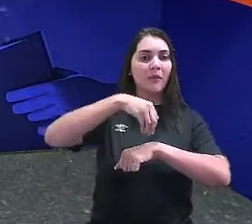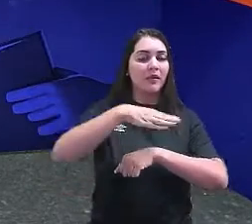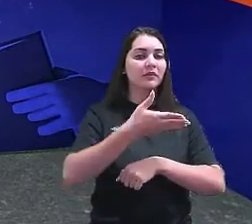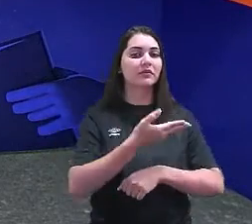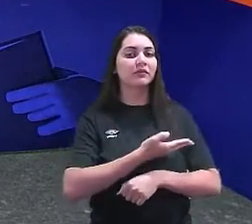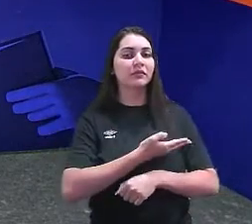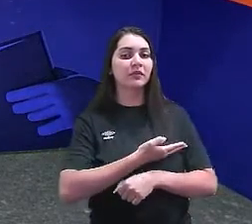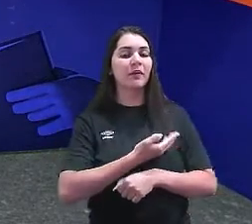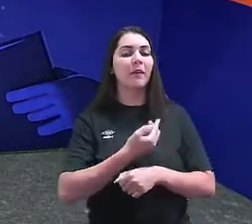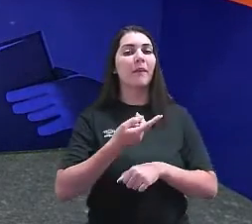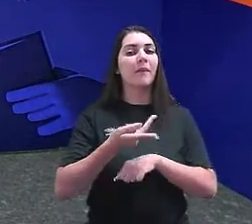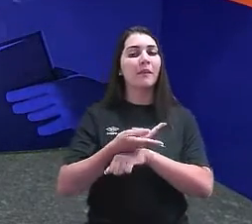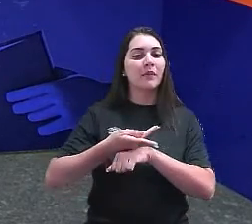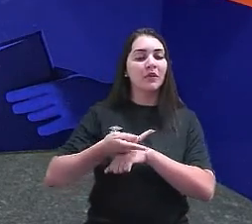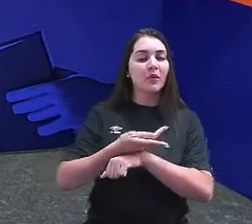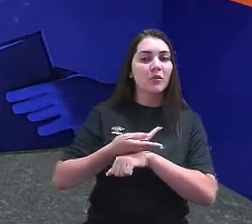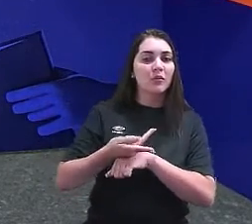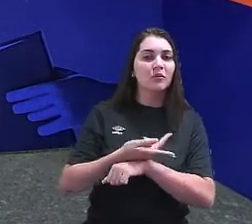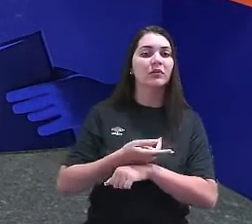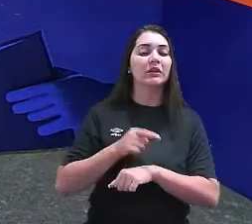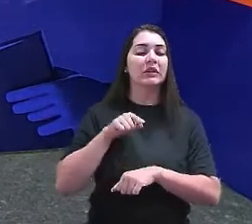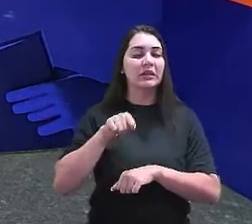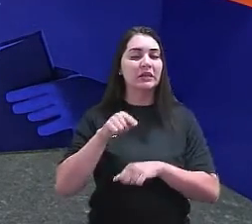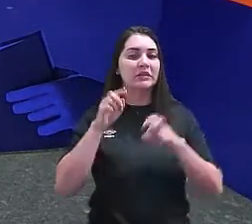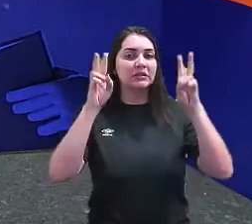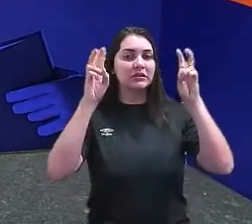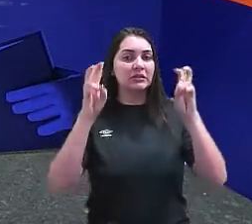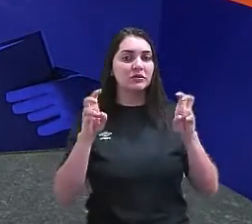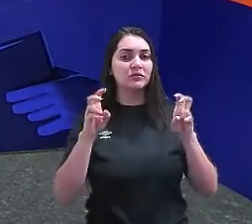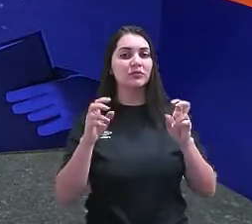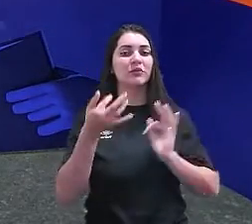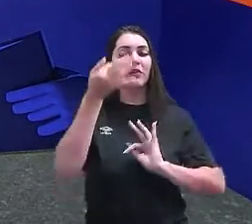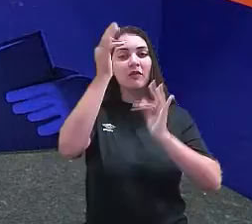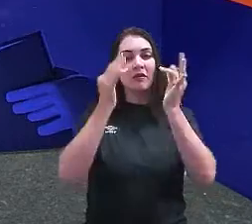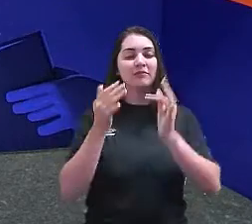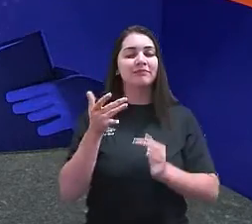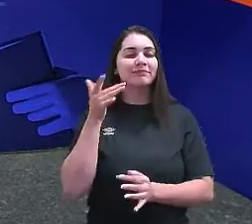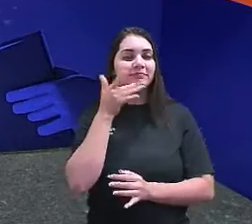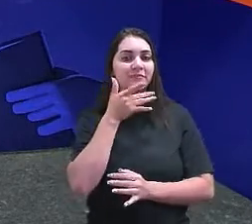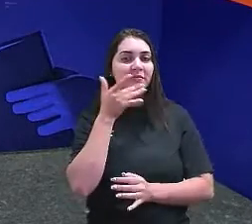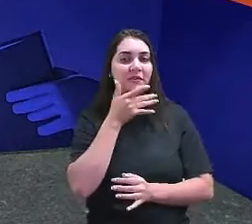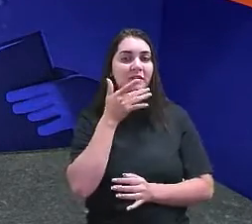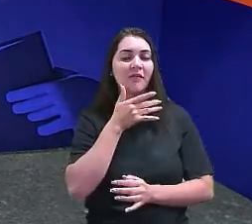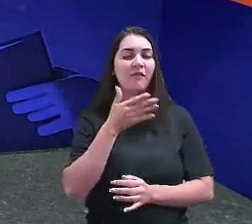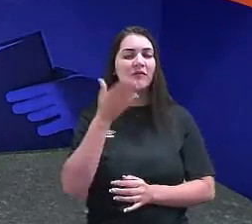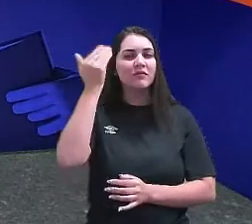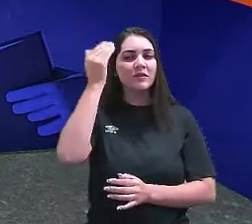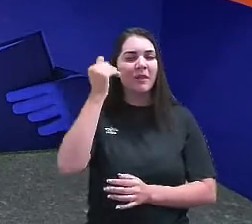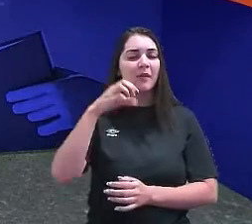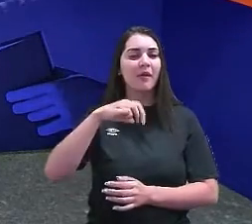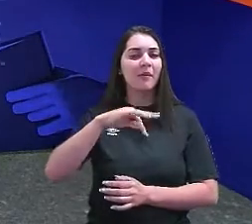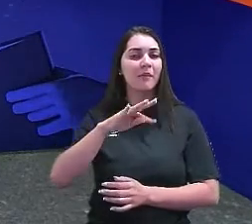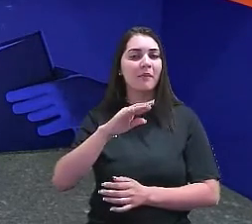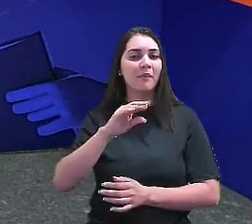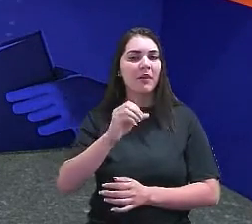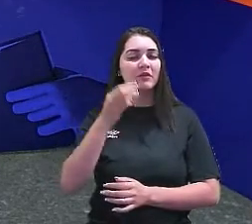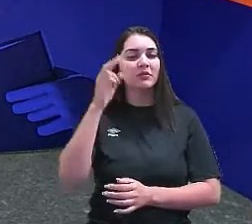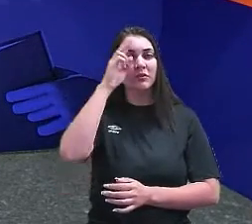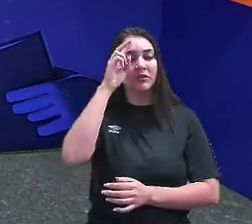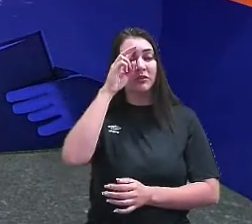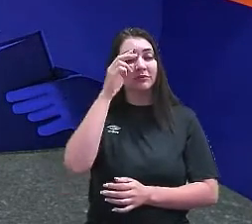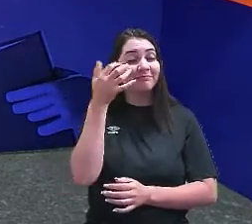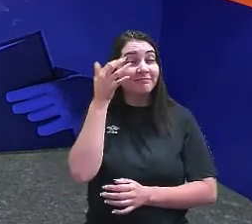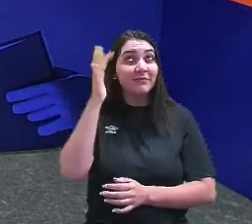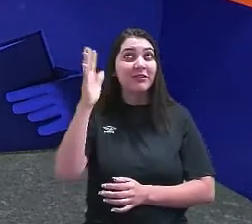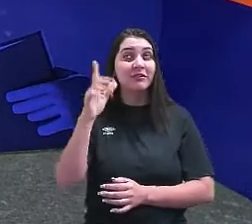amigos. Procure, eu garanto a vocês, que esse assunto folclórico, ele é muito gostoso. Vocês vão descobrir mitos e lendas que vocês nem imaginavam que